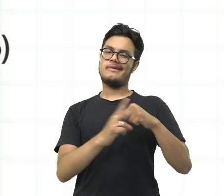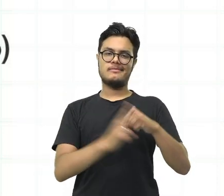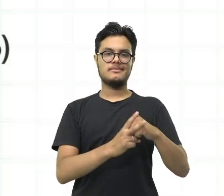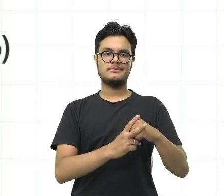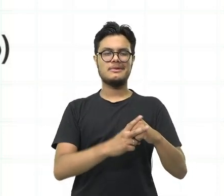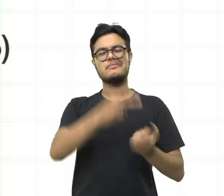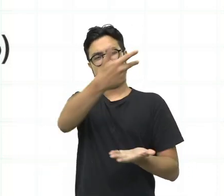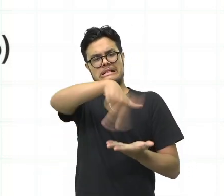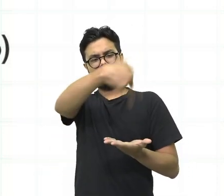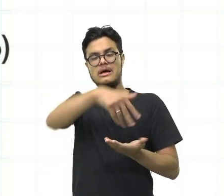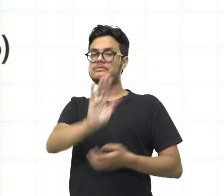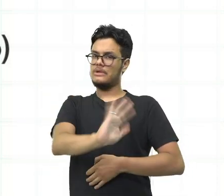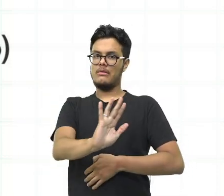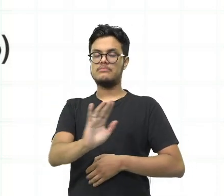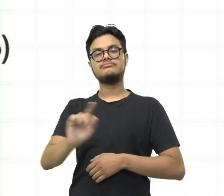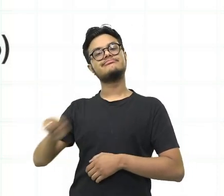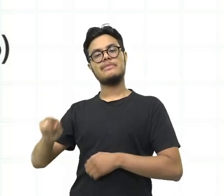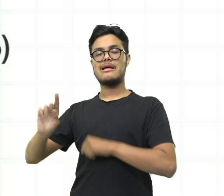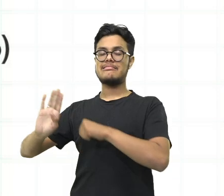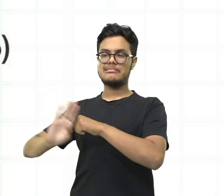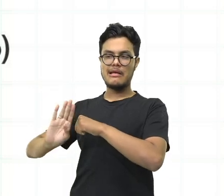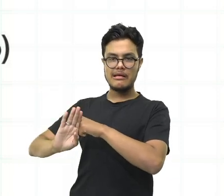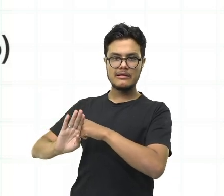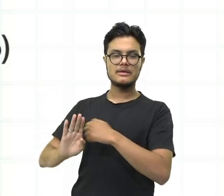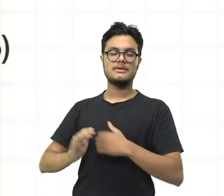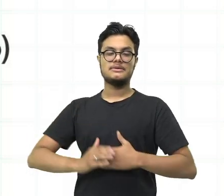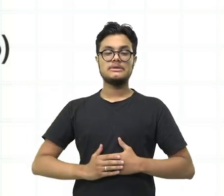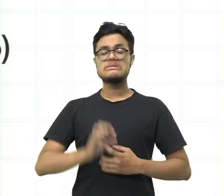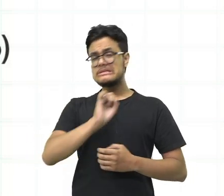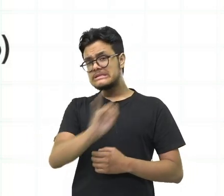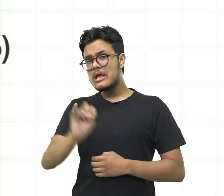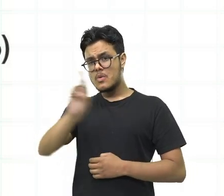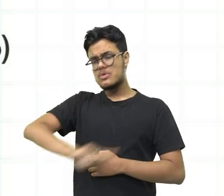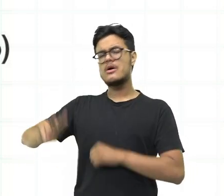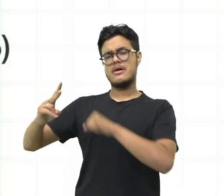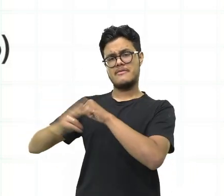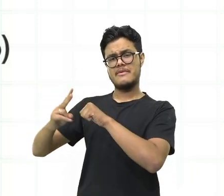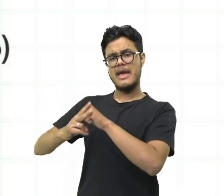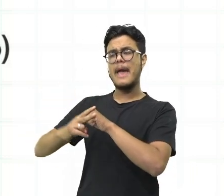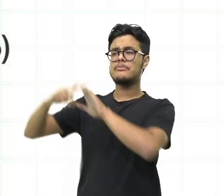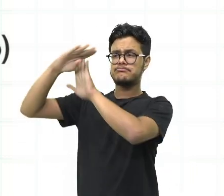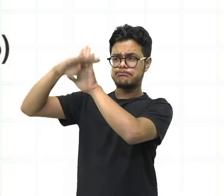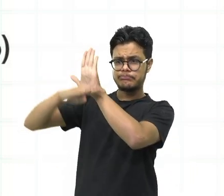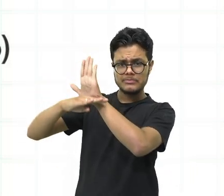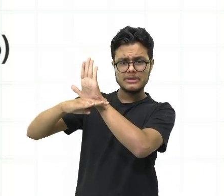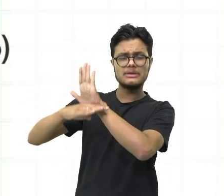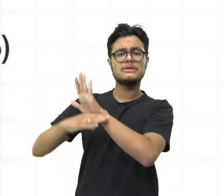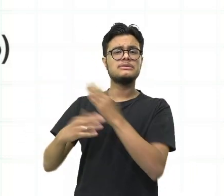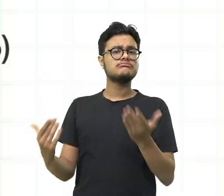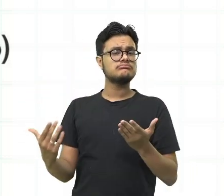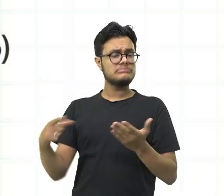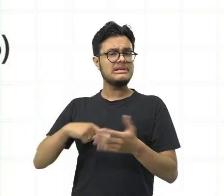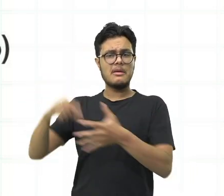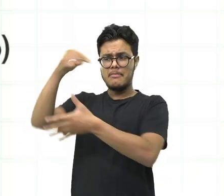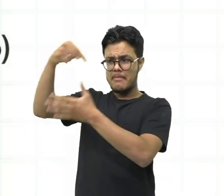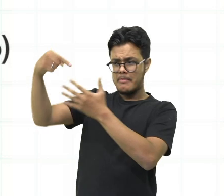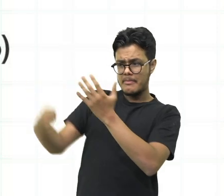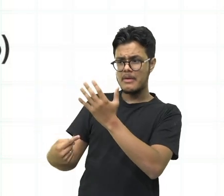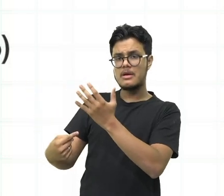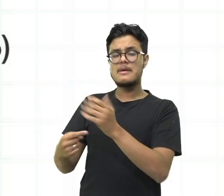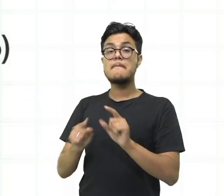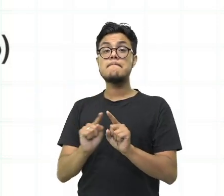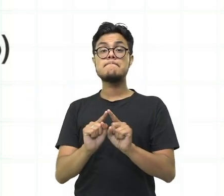Substantivo, tá? Gente, lembrando que, professora, mas quando a gente conjuga o verbo, vai ter lá um dança também. Eu danço, tu dança, ele dança,